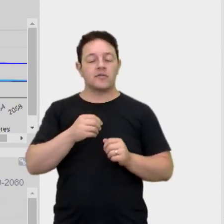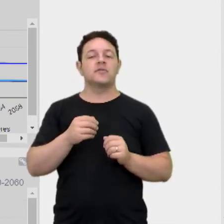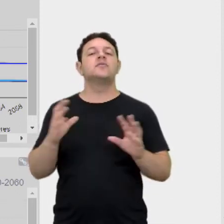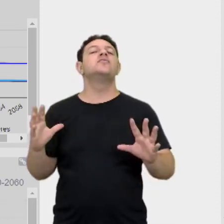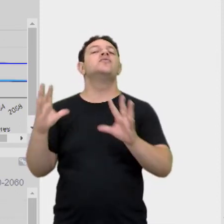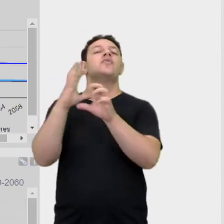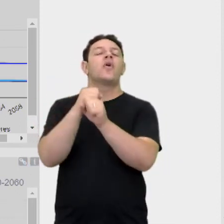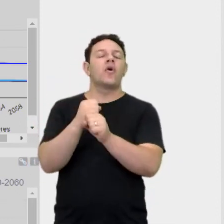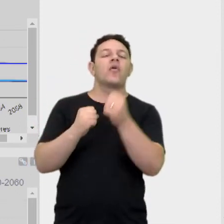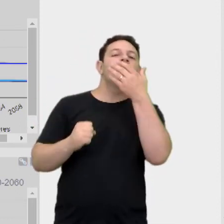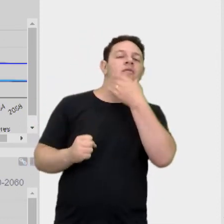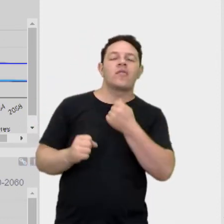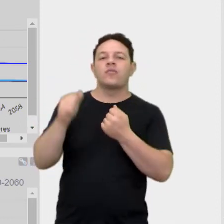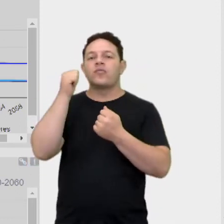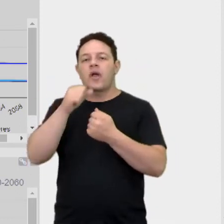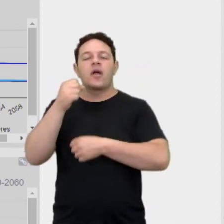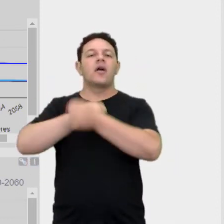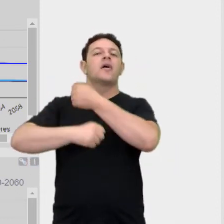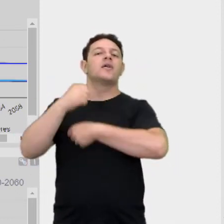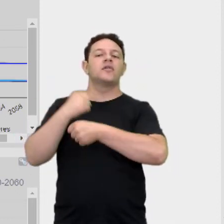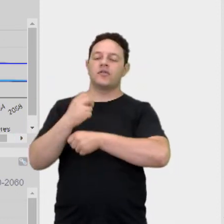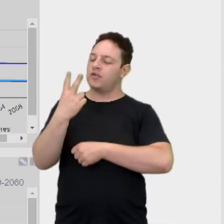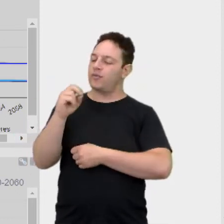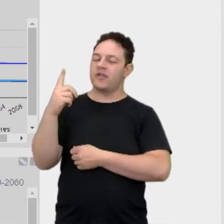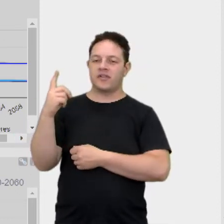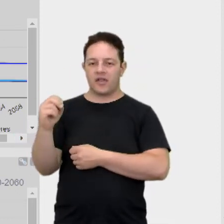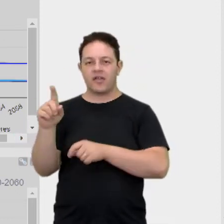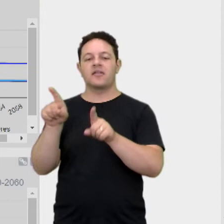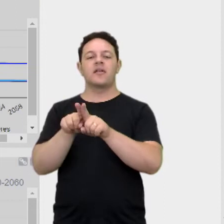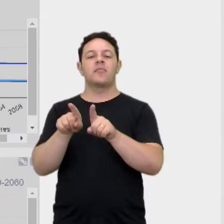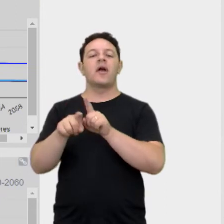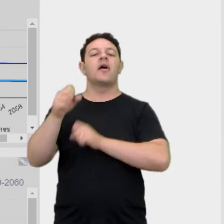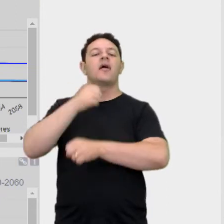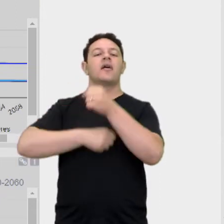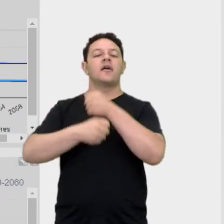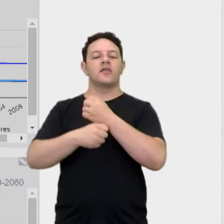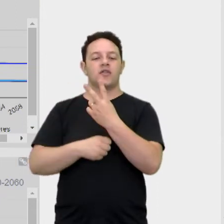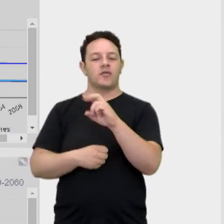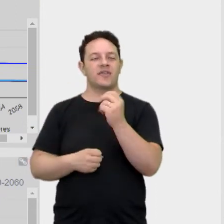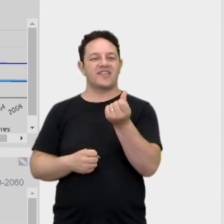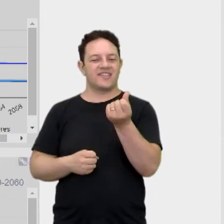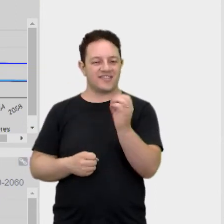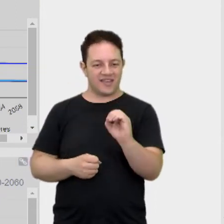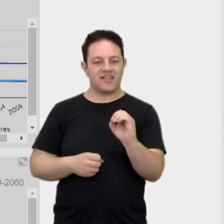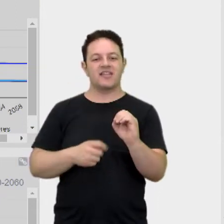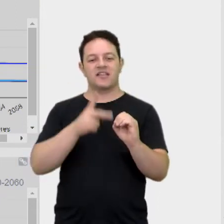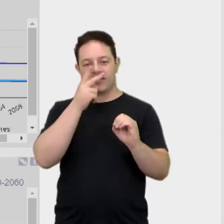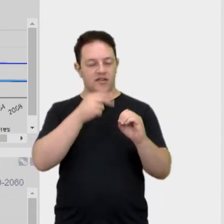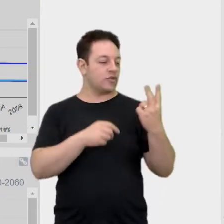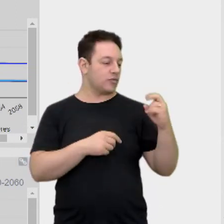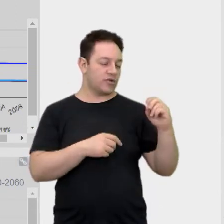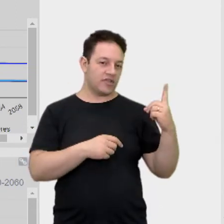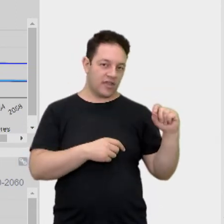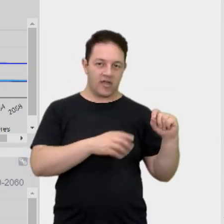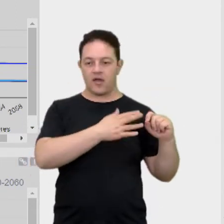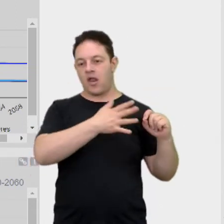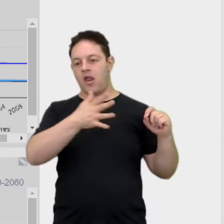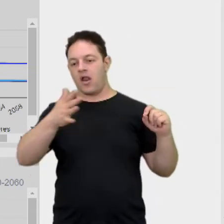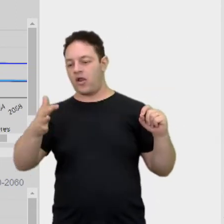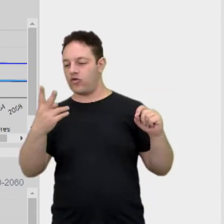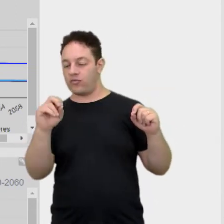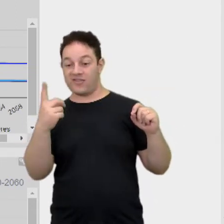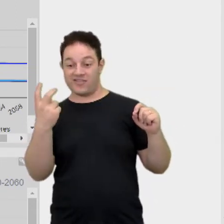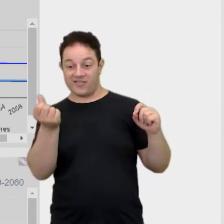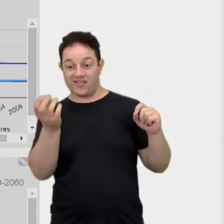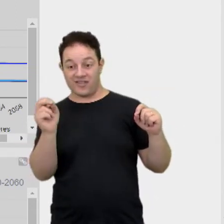entre 2010 e 2060, né? Houve aí um aumento, né, vai ter, né, uma estimativa de aumento